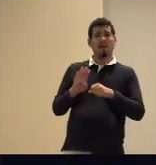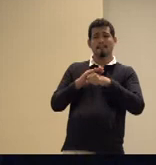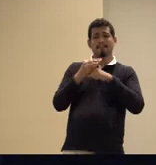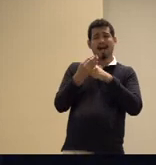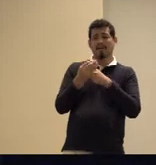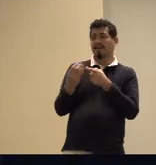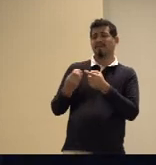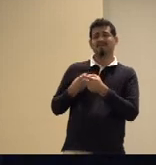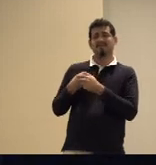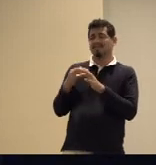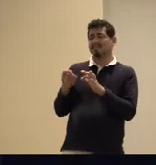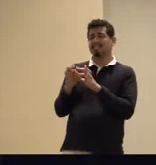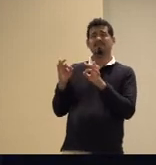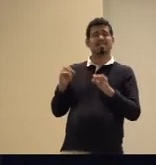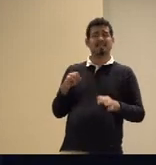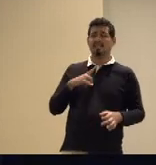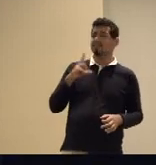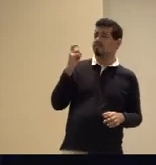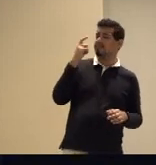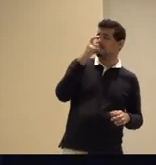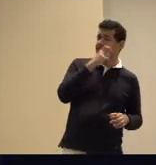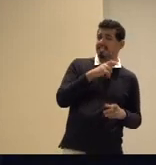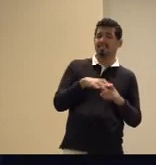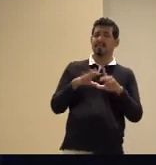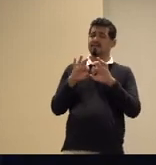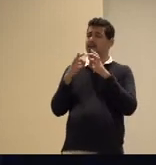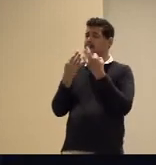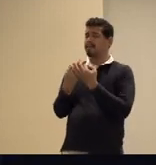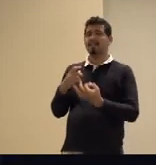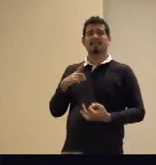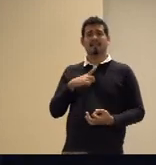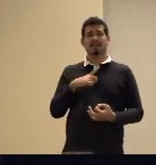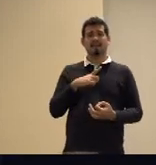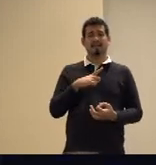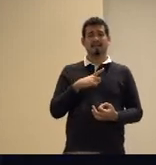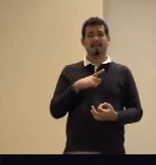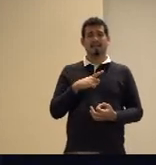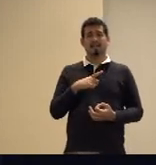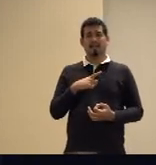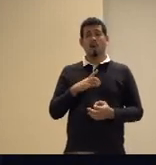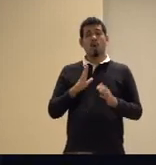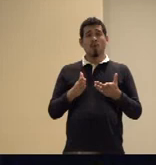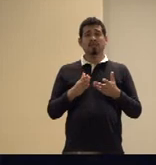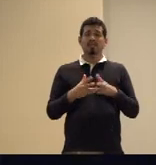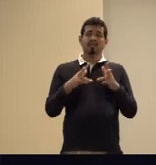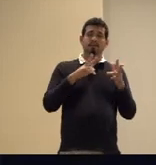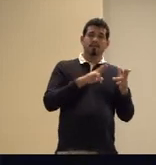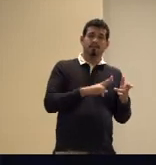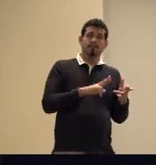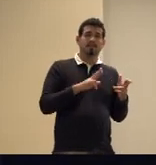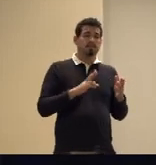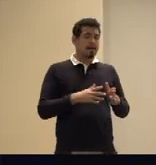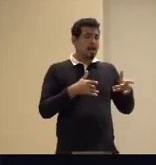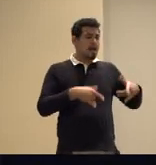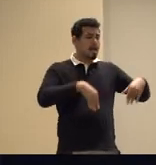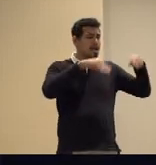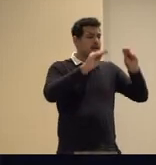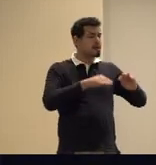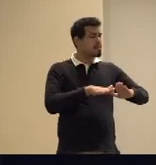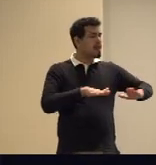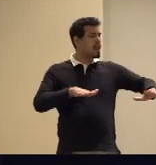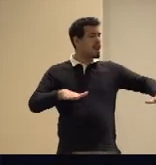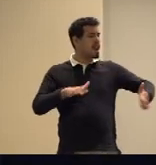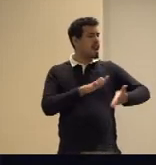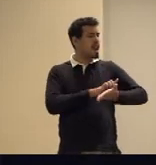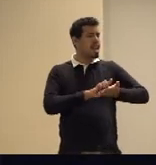mora, por mais dificuldades que aquela família tenha, o fato de hoje ela dormir numa cama com lençóis limpos, brancos, numa